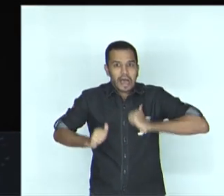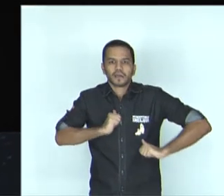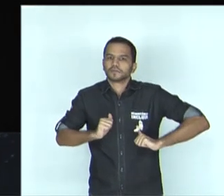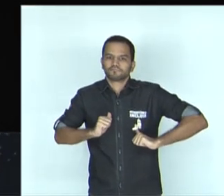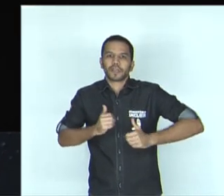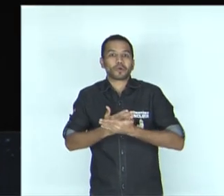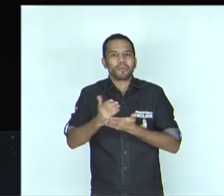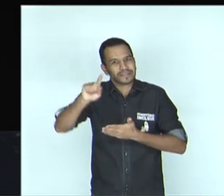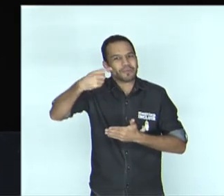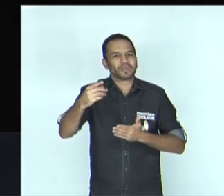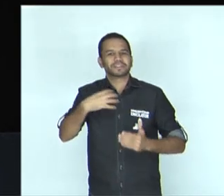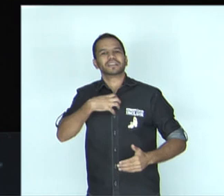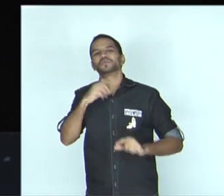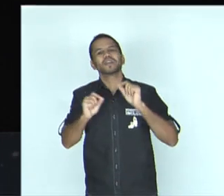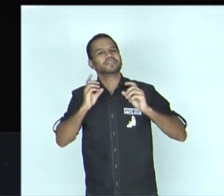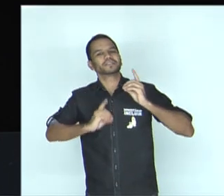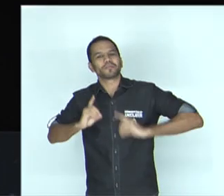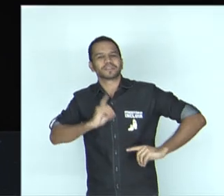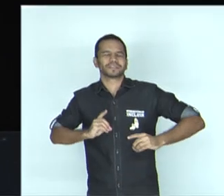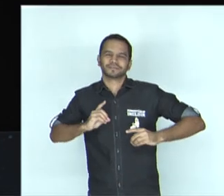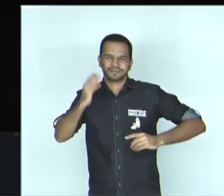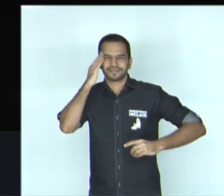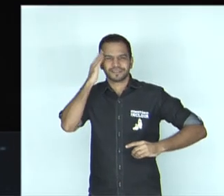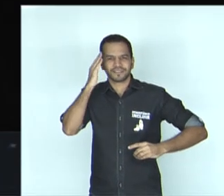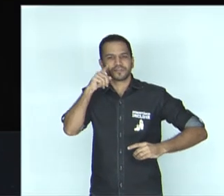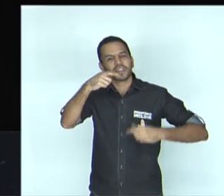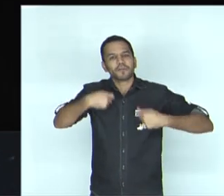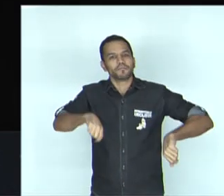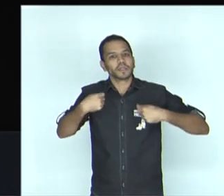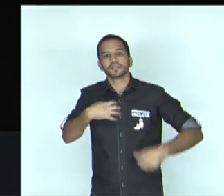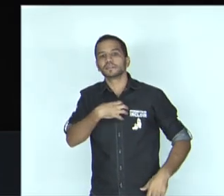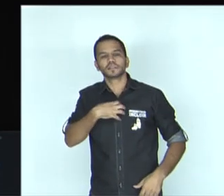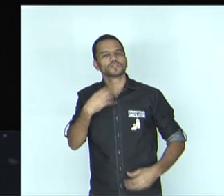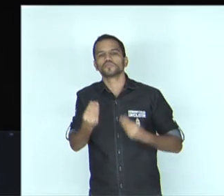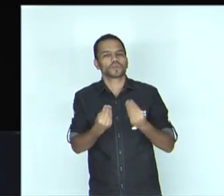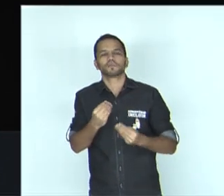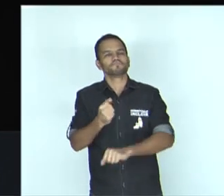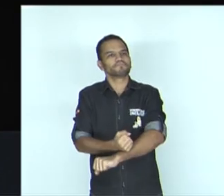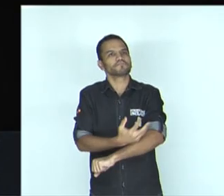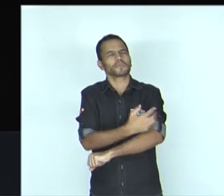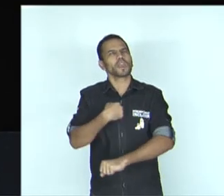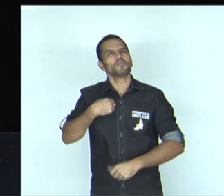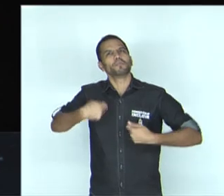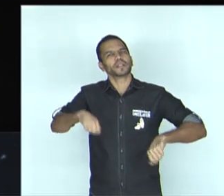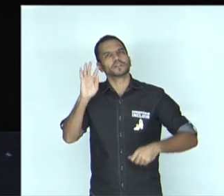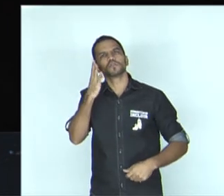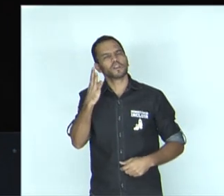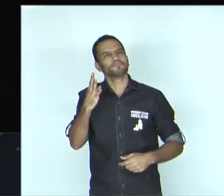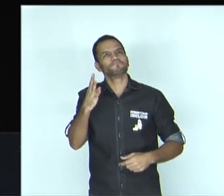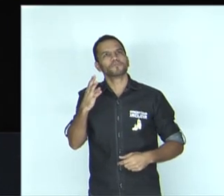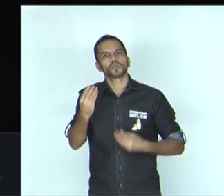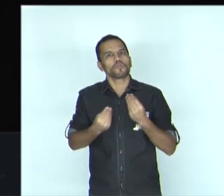é aquela em que você não fica bloqueado nas suas ações. É aquela que você fala, eu tenho que resolver isso. E